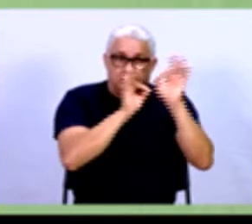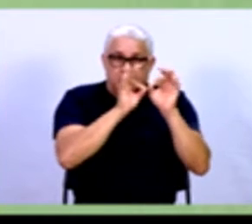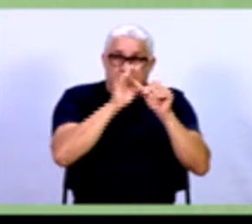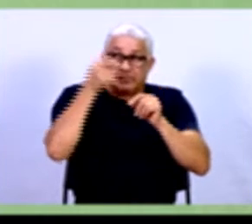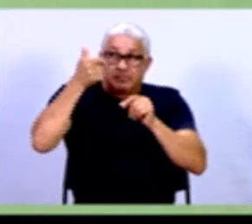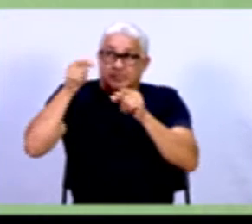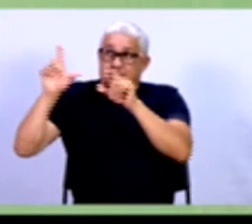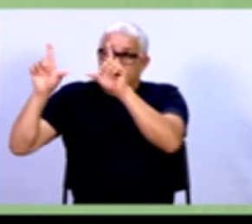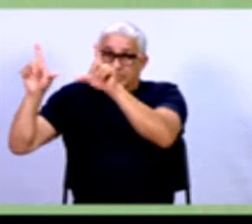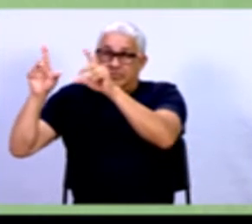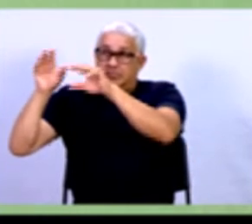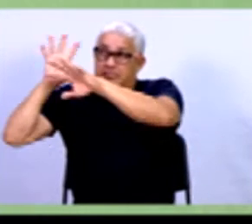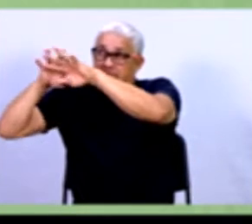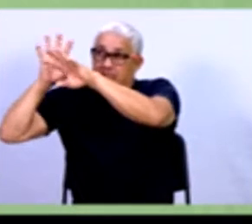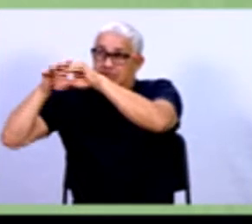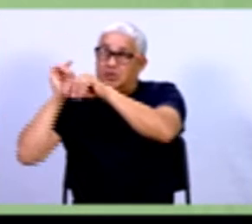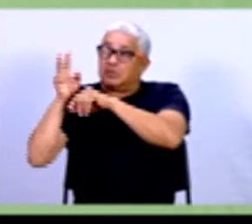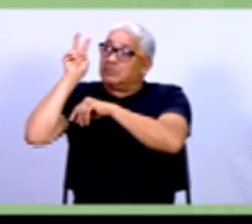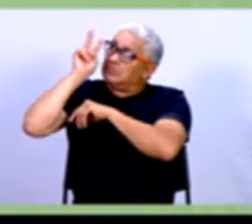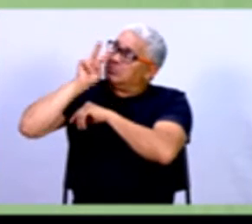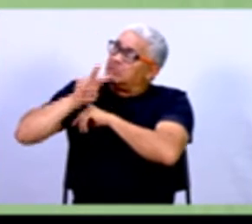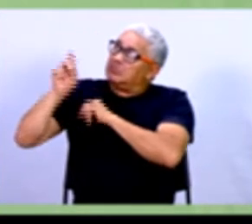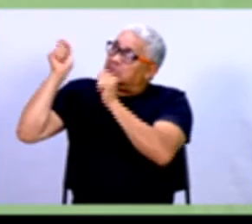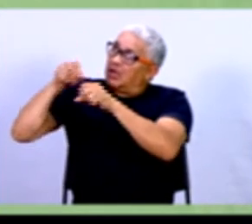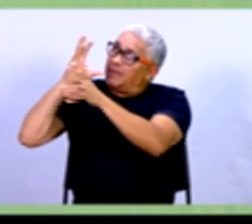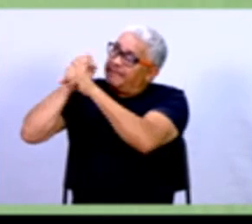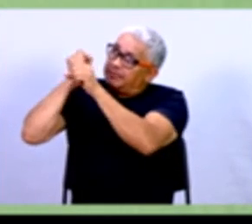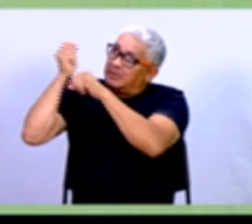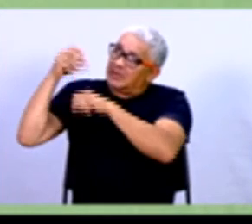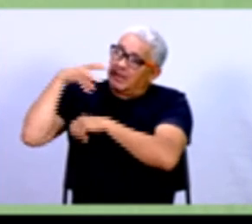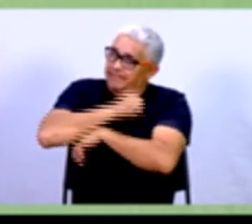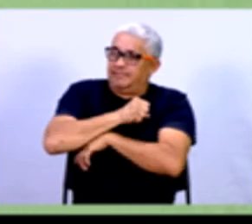aqui, só olhando a gente já faz essa conta, né?